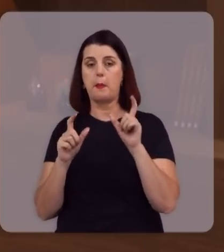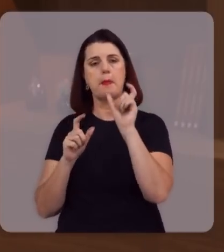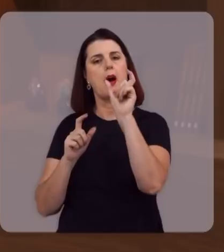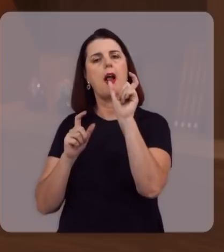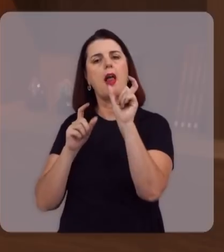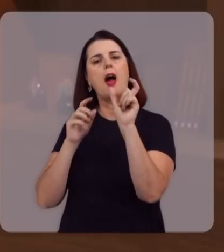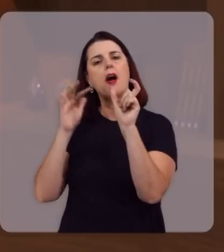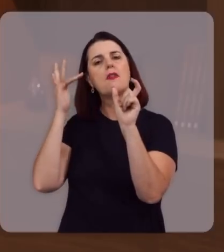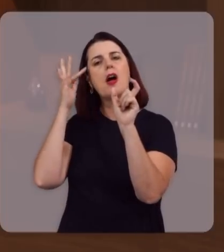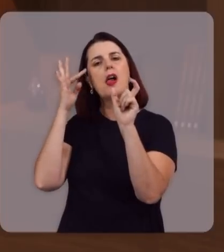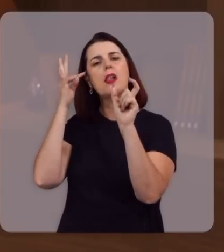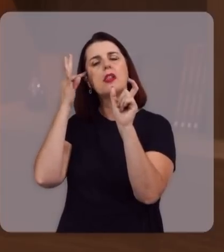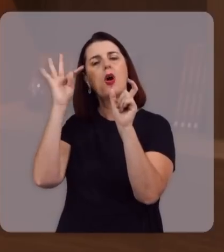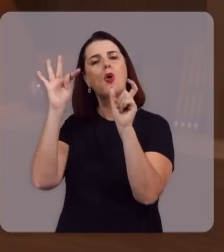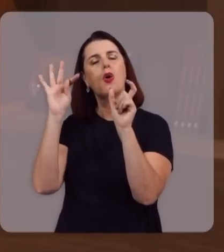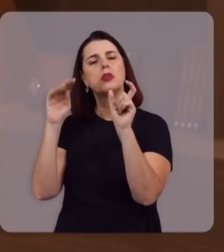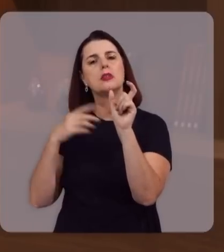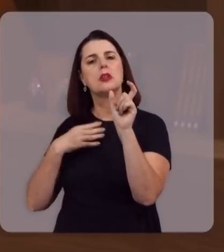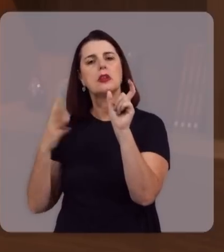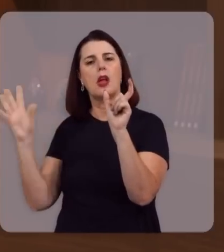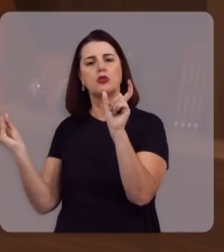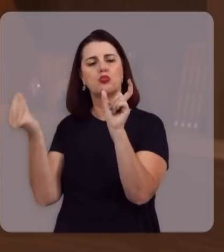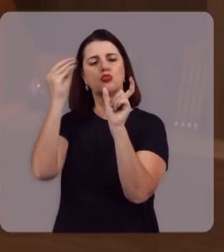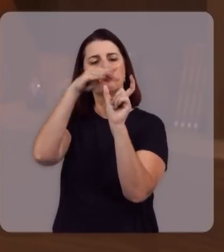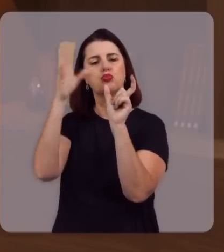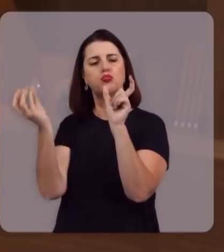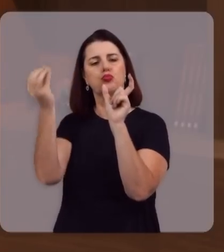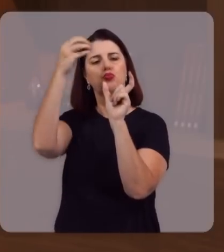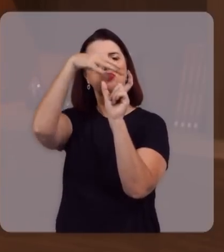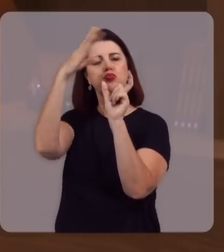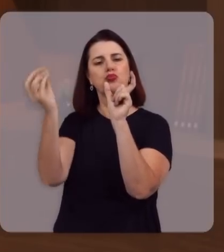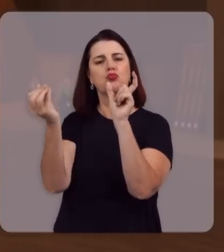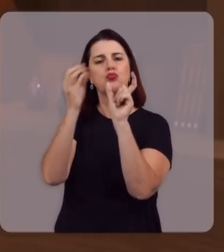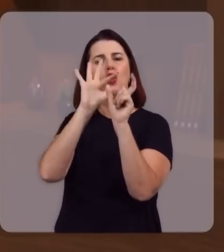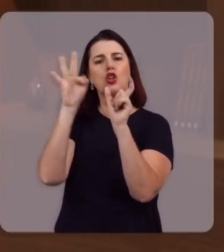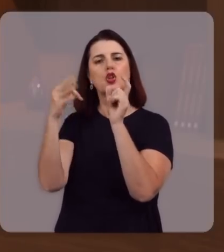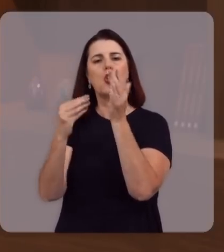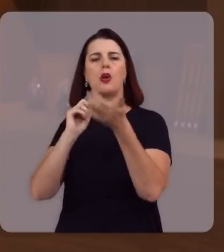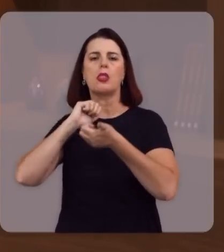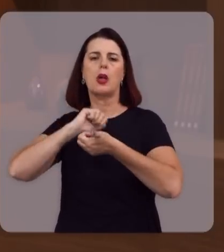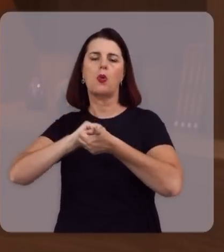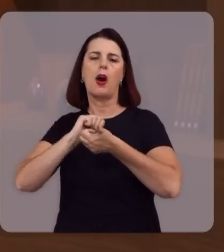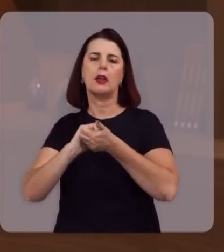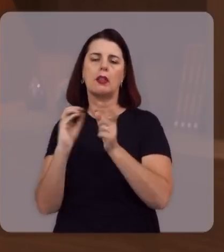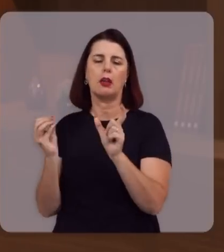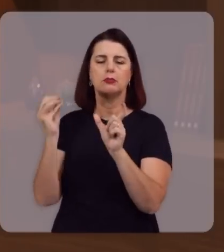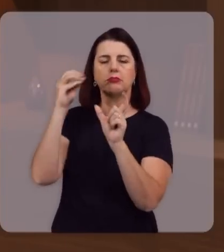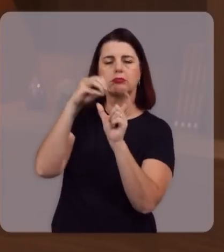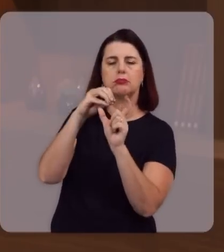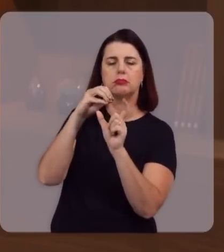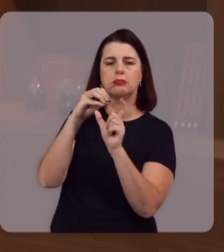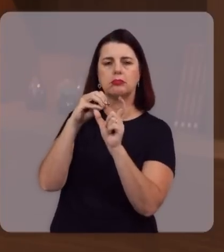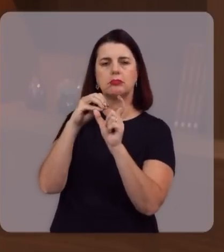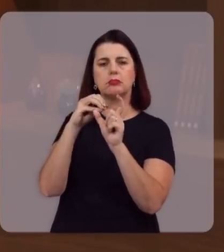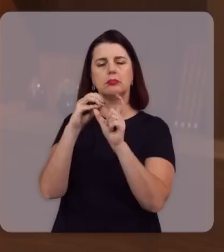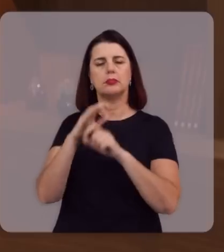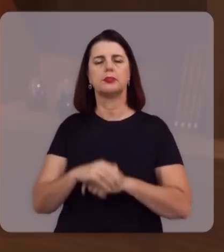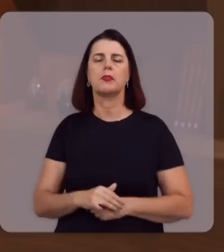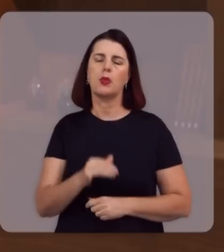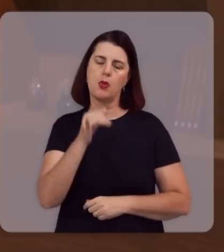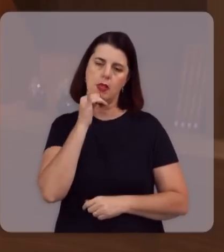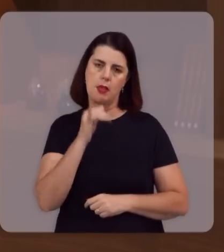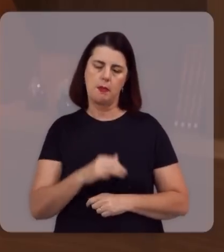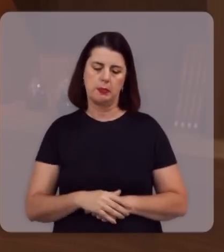que representa todos os atributos de Deus na sua manifestação plena e máxima. Por